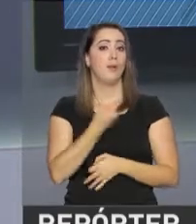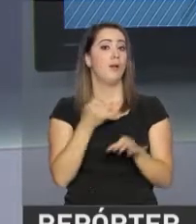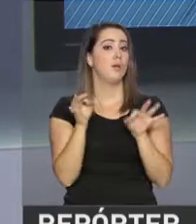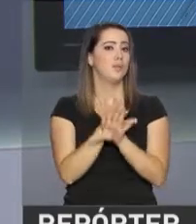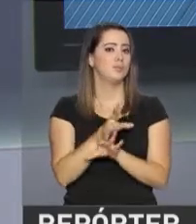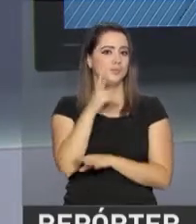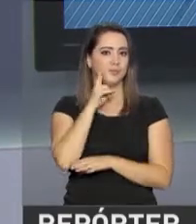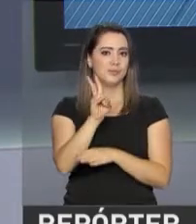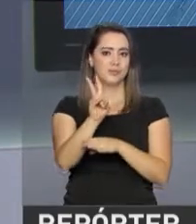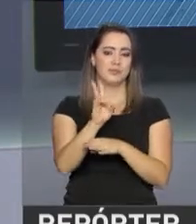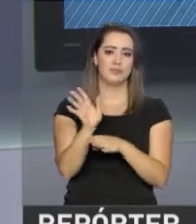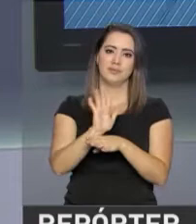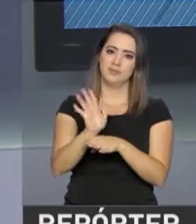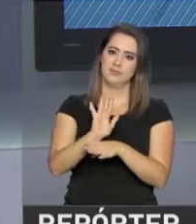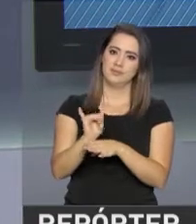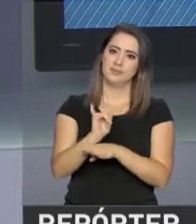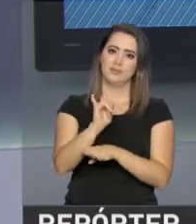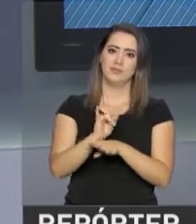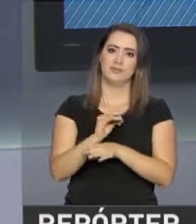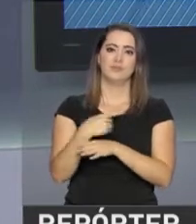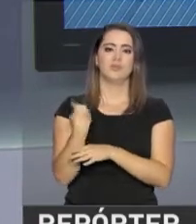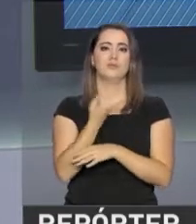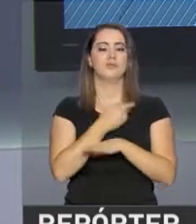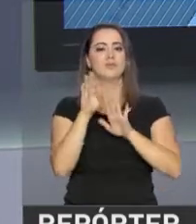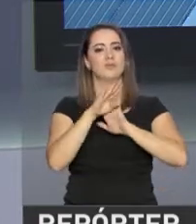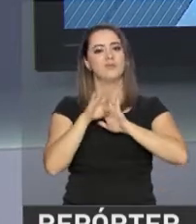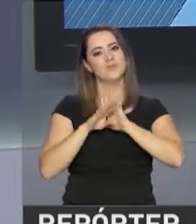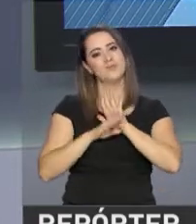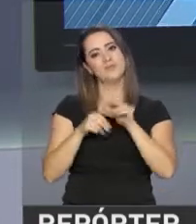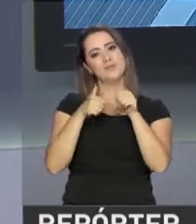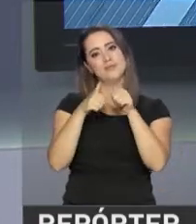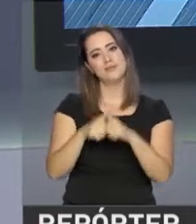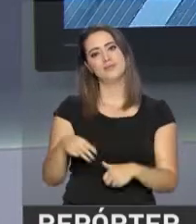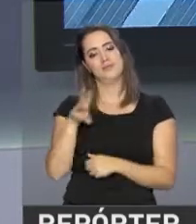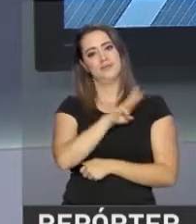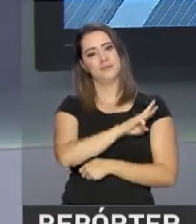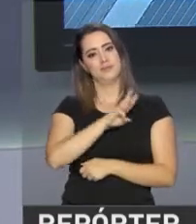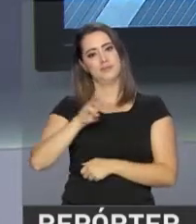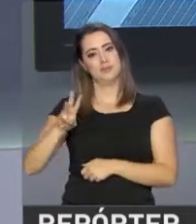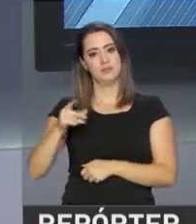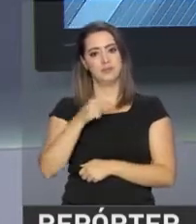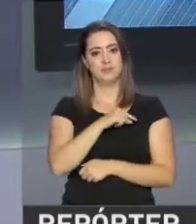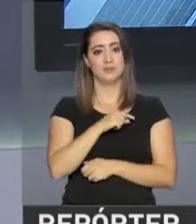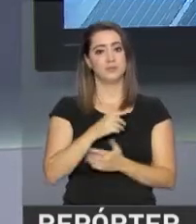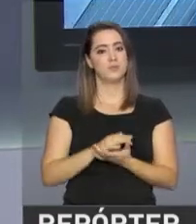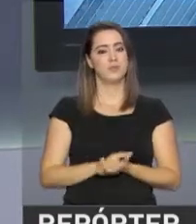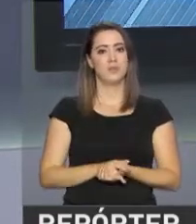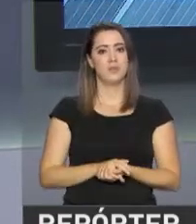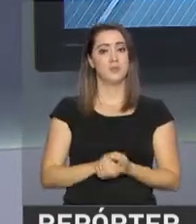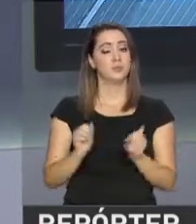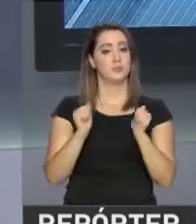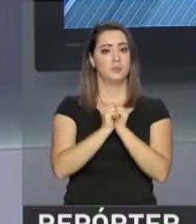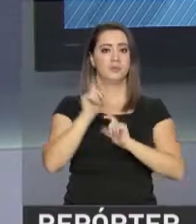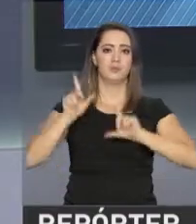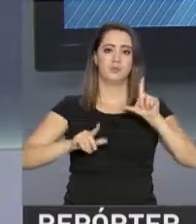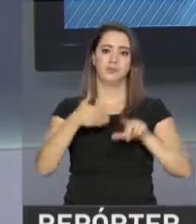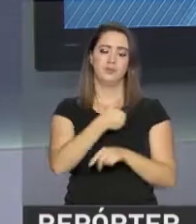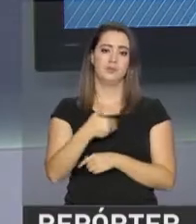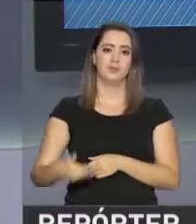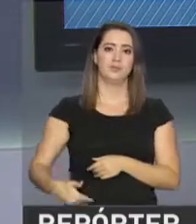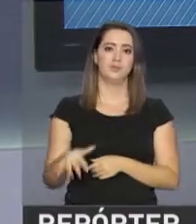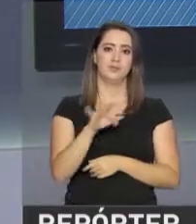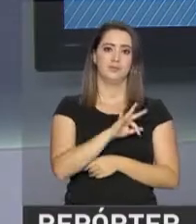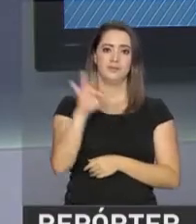por aqui você pode rever as reportagens no youtube e toda nossa programação também está na nossa página na internet continue com a gente na